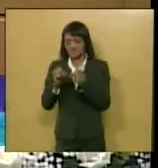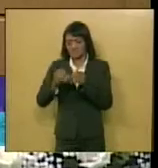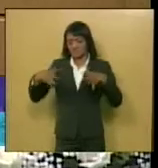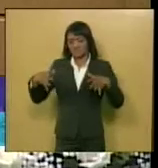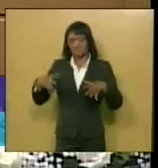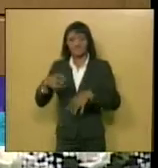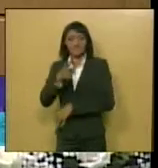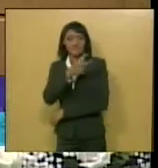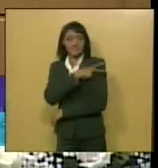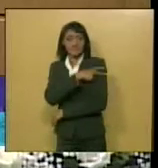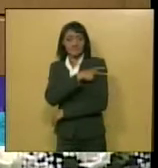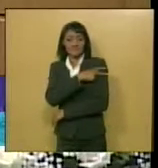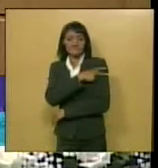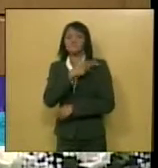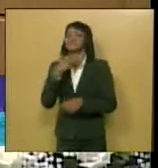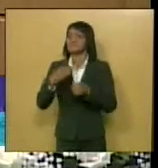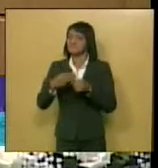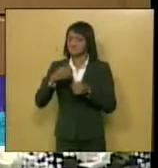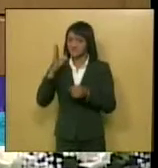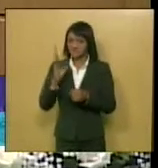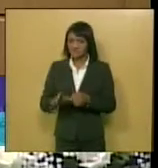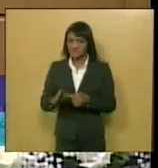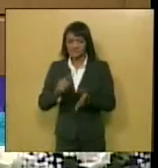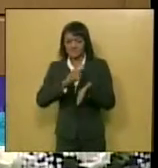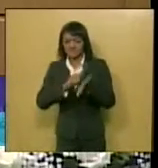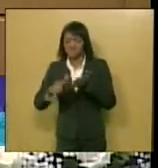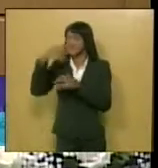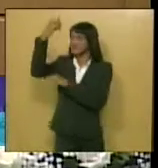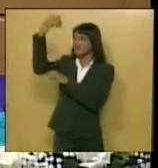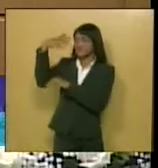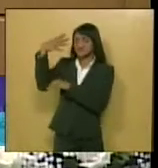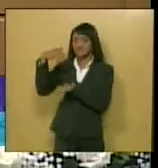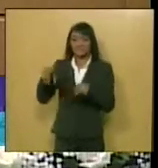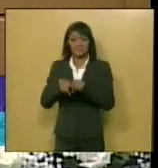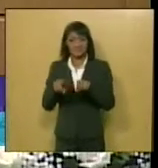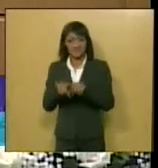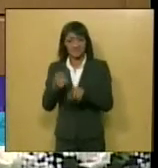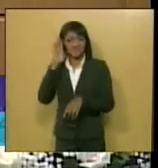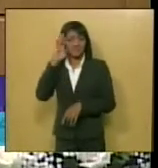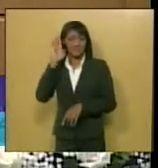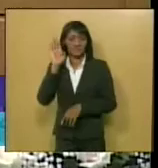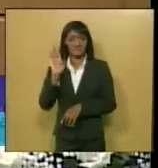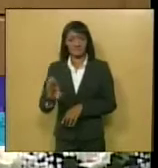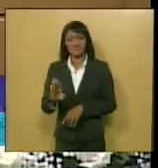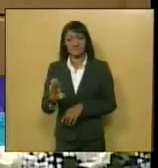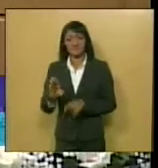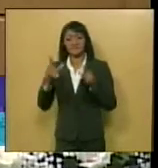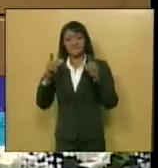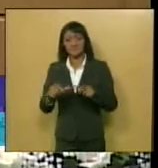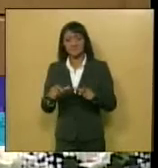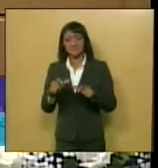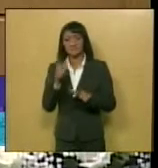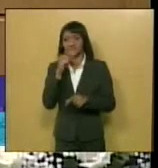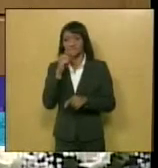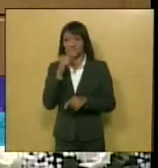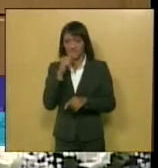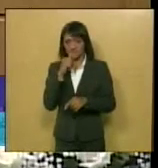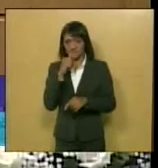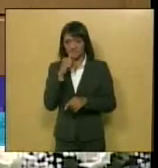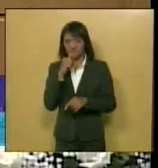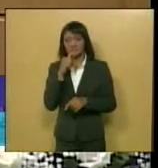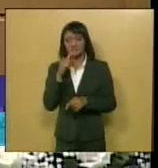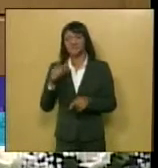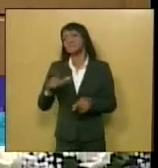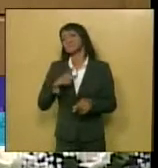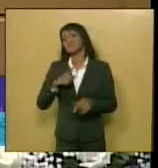guarda municipal, limpeza e iluminação pública do principal abastecedor de água da cidade, o